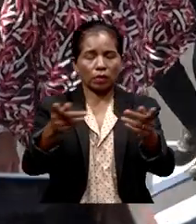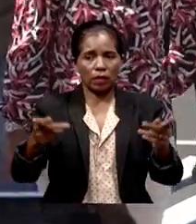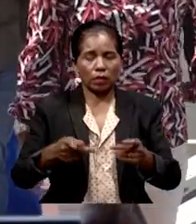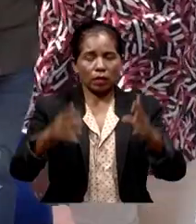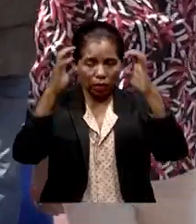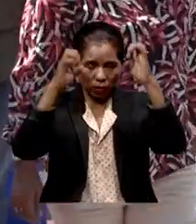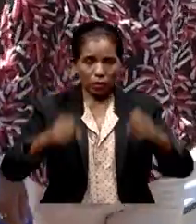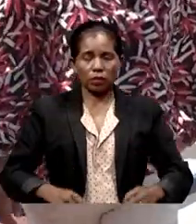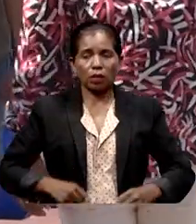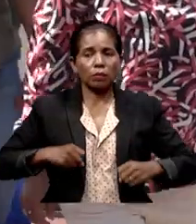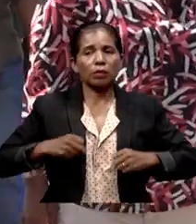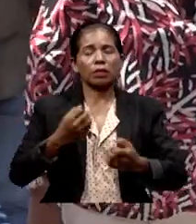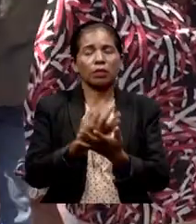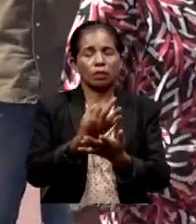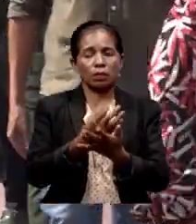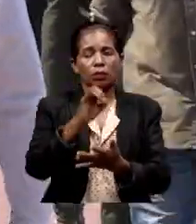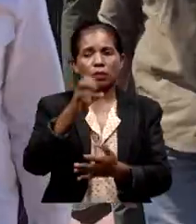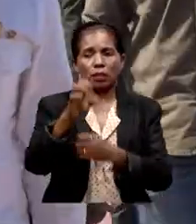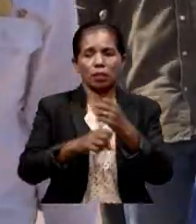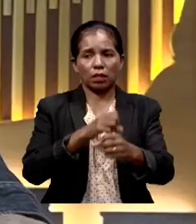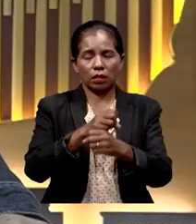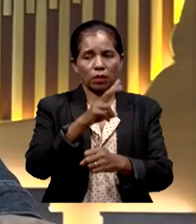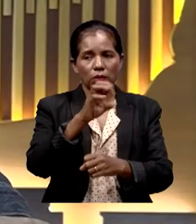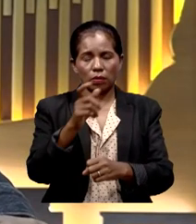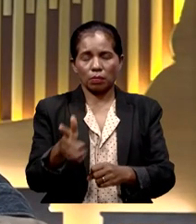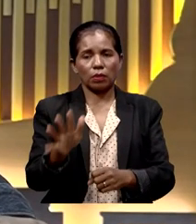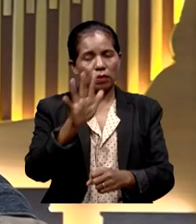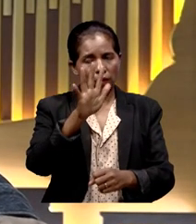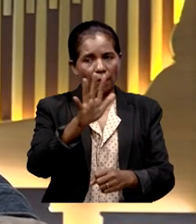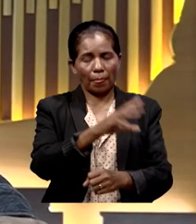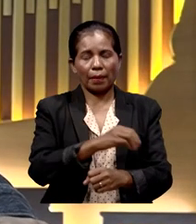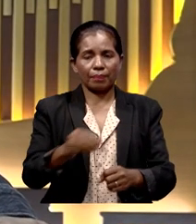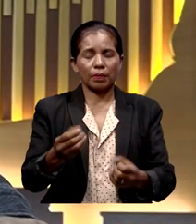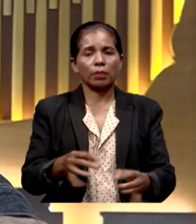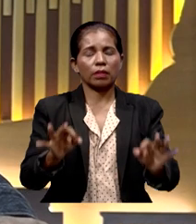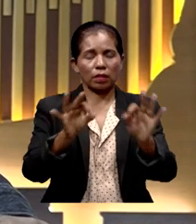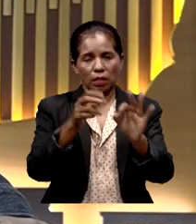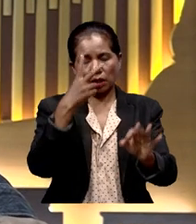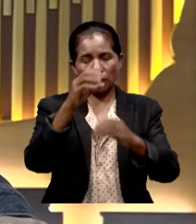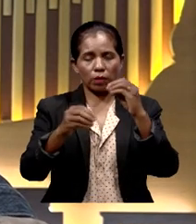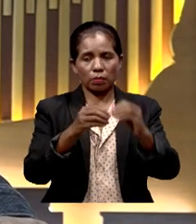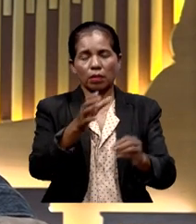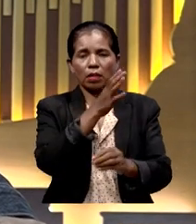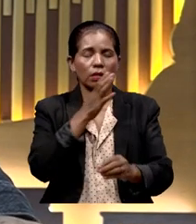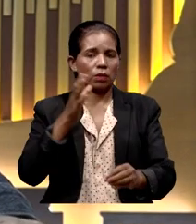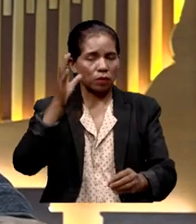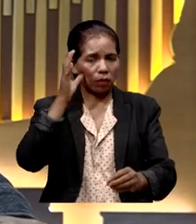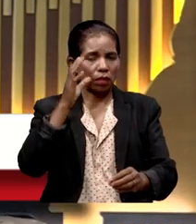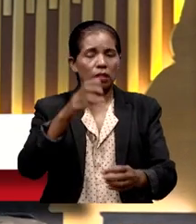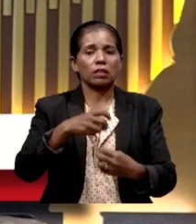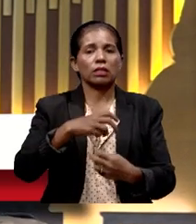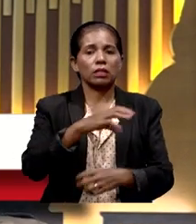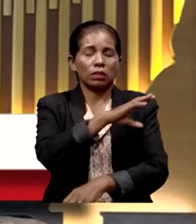e o orçamento geral do Estado Tinang Rio Roron Resin Lima. É prioridade absoluta. Agricultura, segurança alimentar,